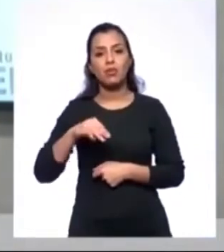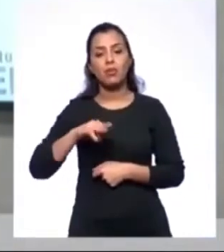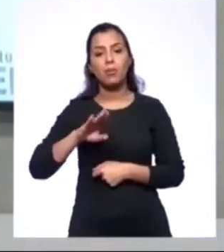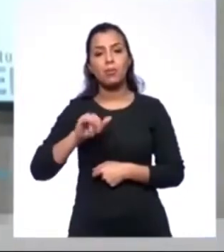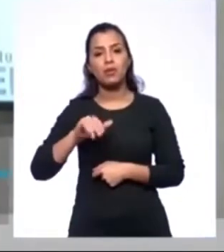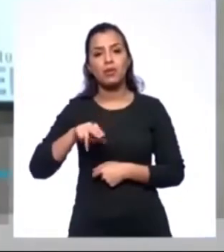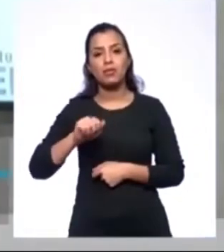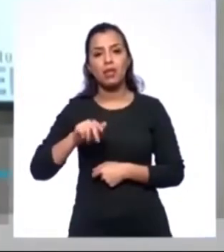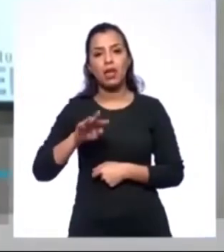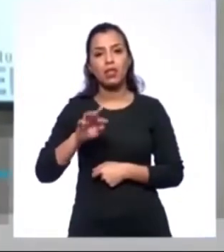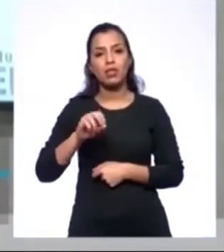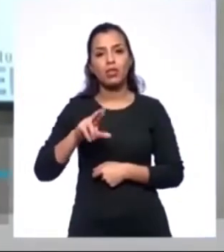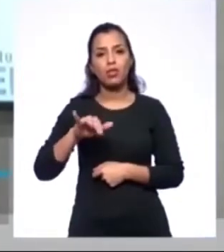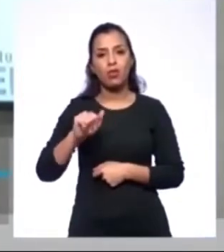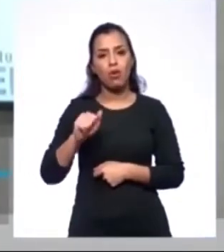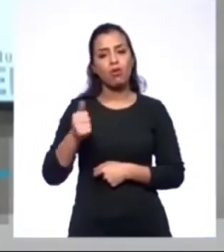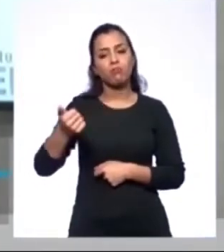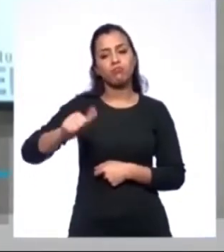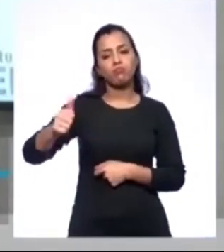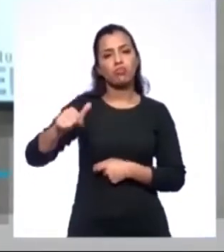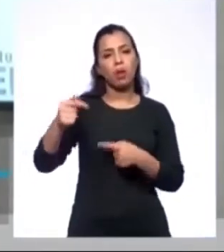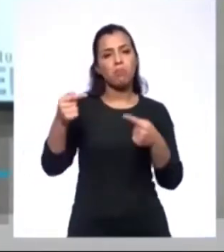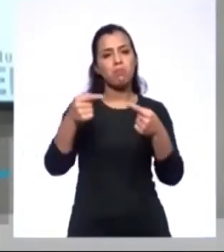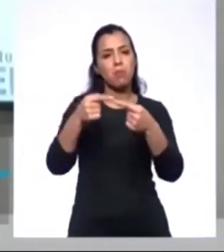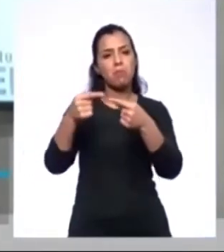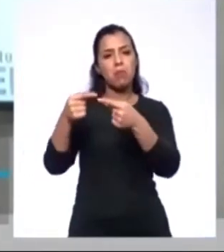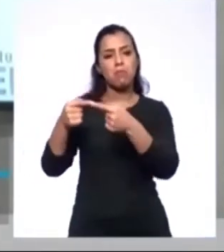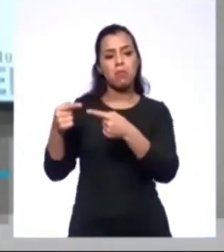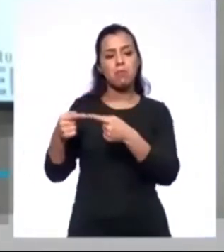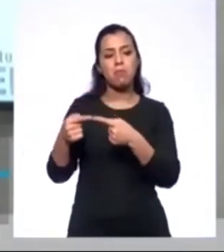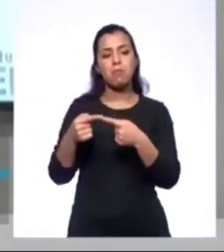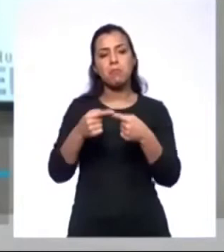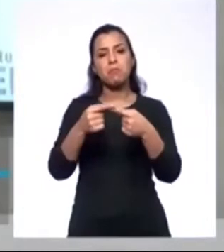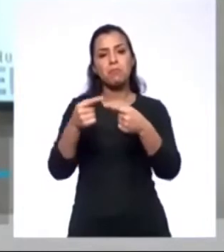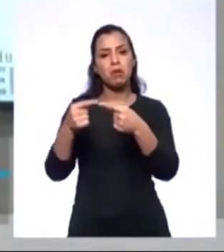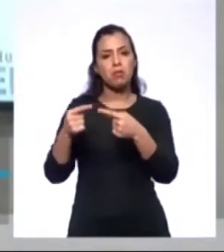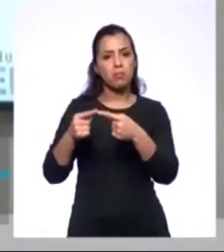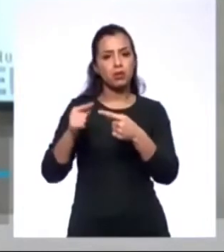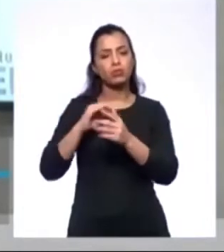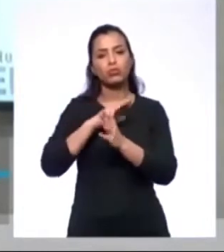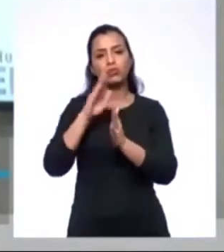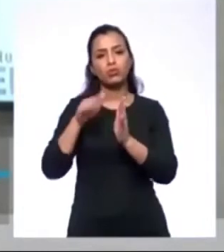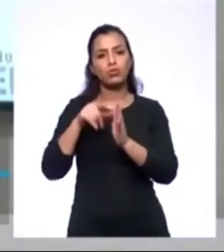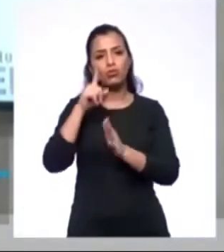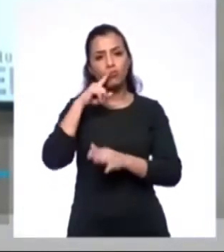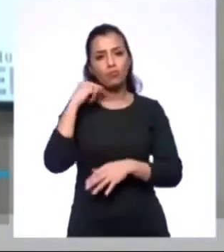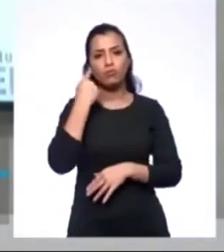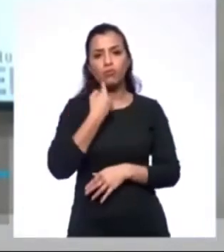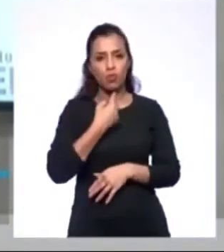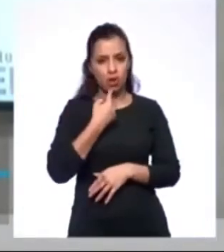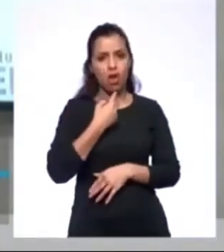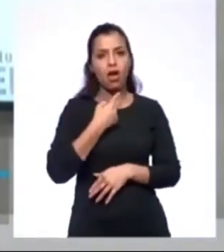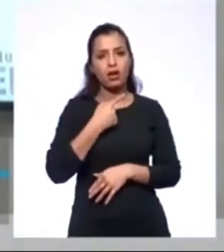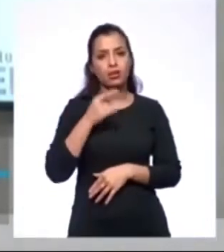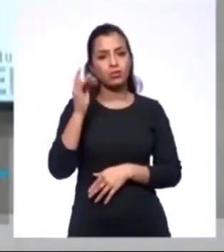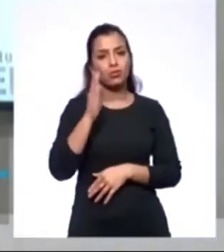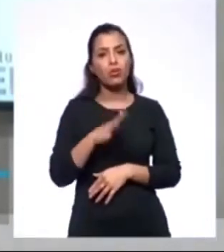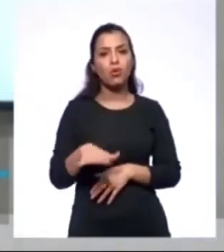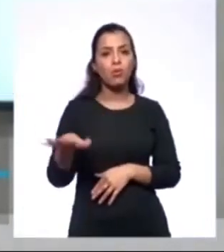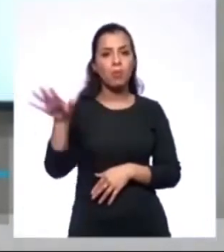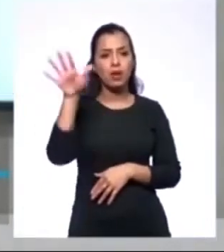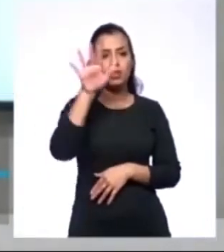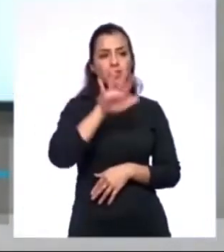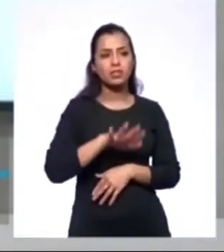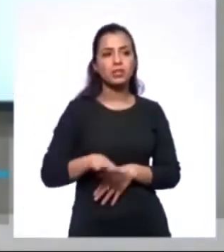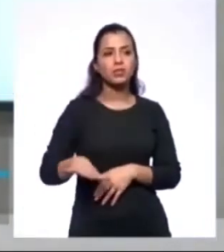tema muito abordado pelo elenco e todos os vestibulares do nosso Brasil beleza vamos falar então